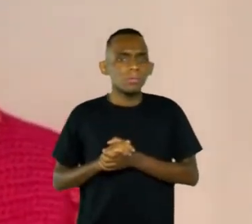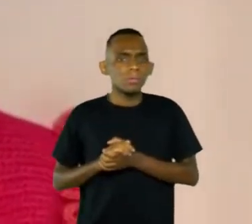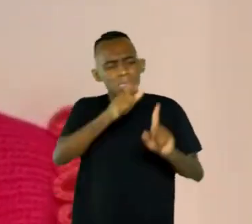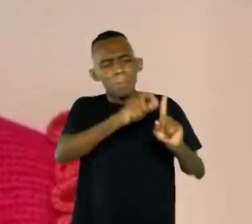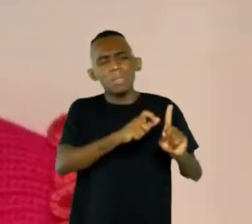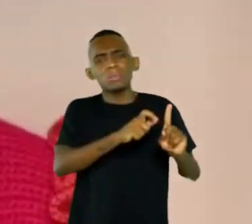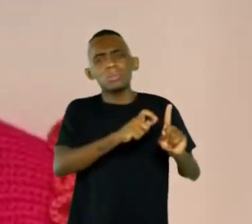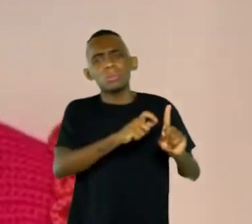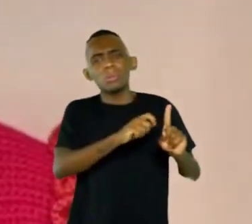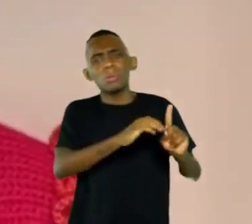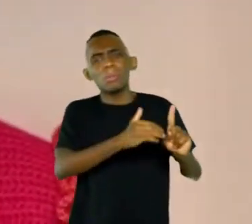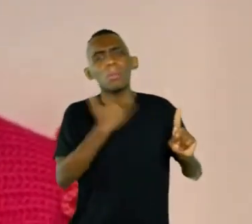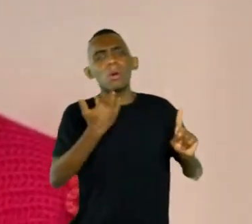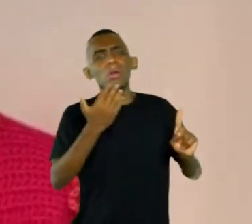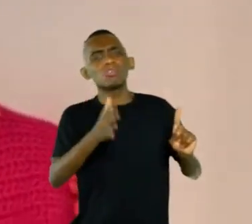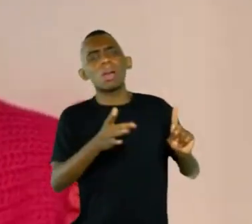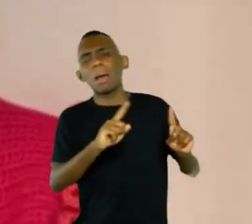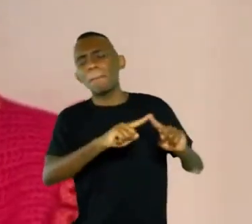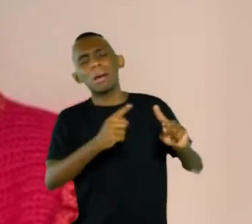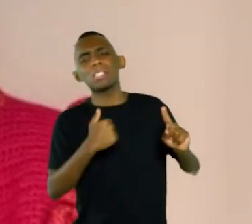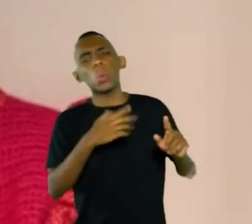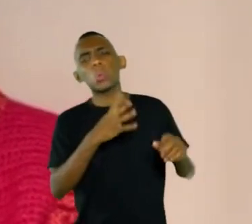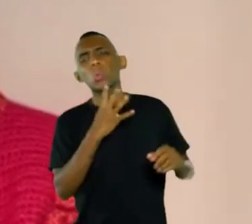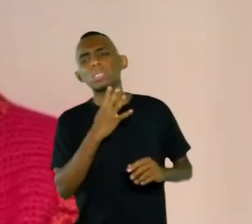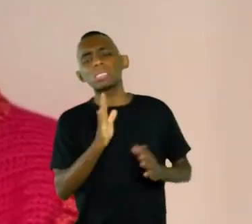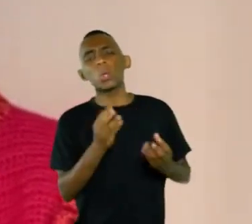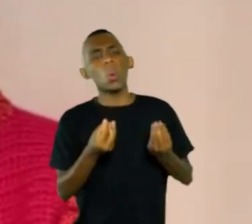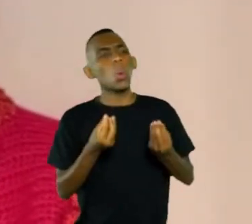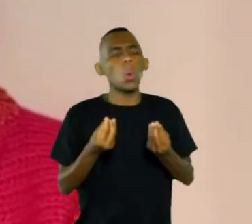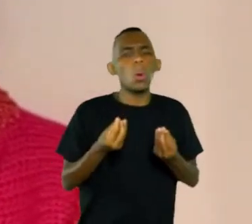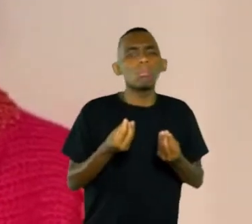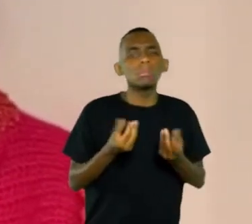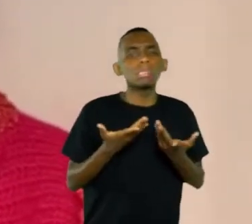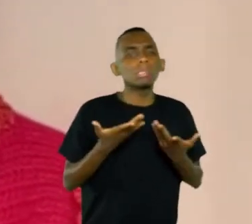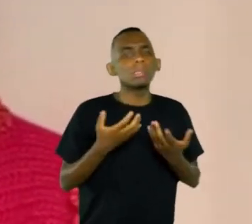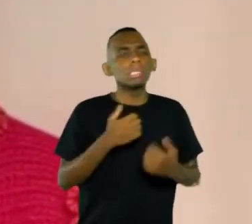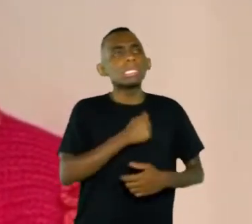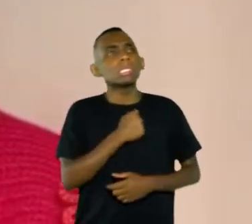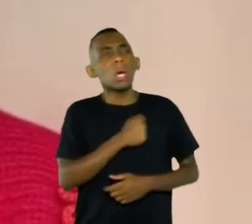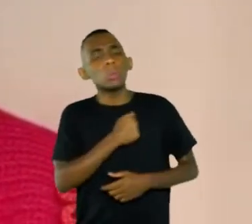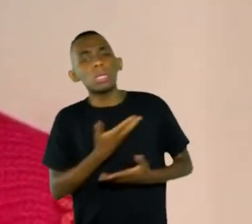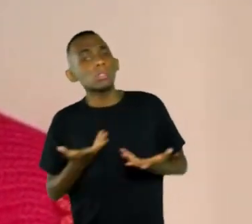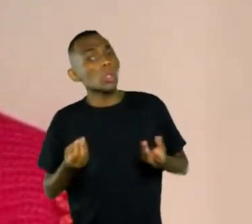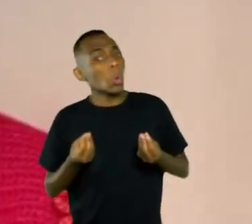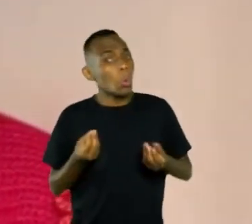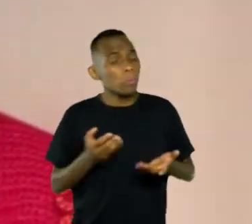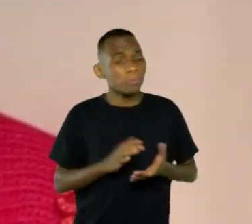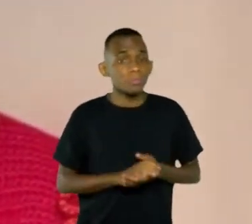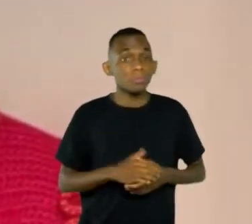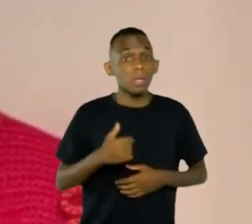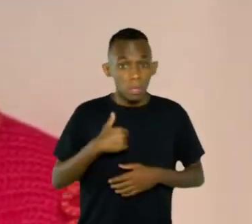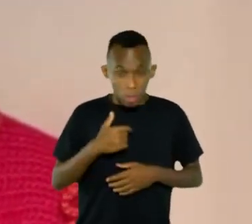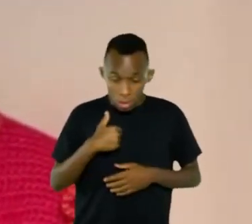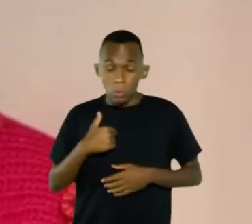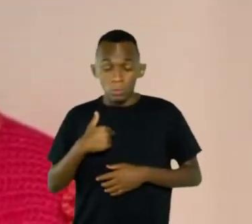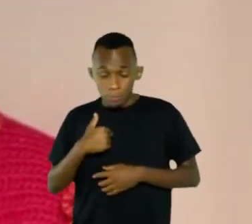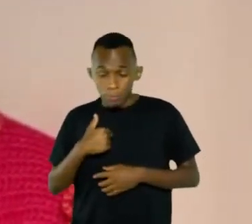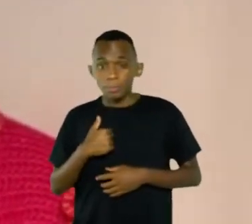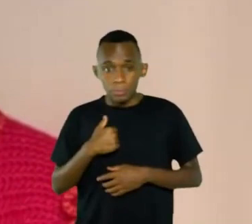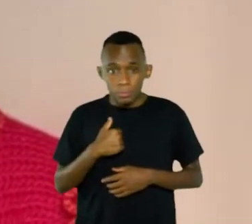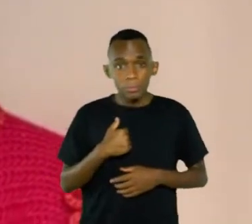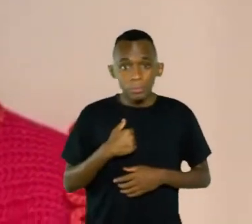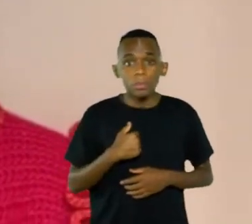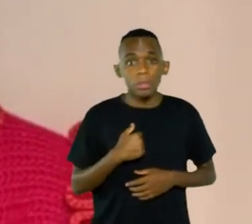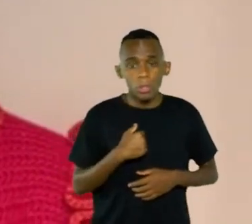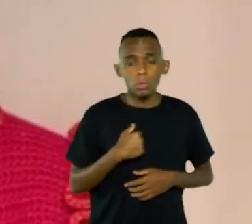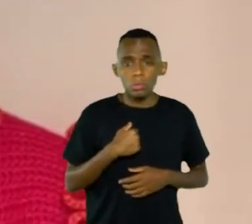sinto falta, mas eu sinto falta, né? É uma ausência muito doída. Eu me considero uma pessoa muito privilegiada por ter conhecido o pai do